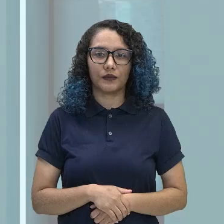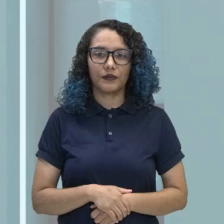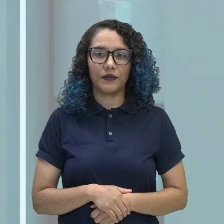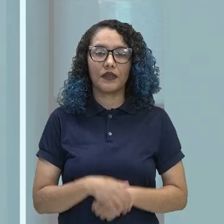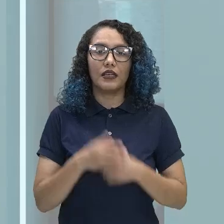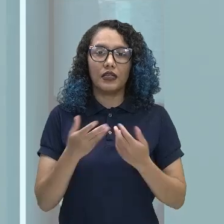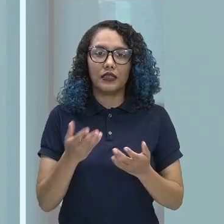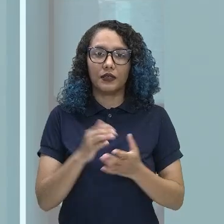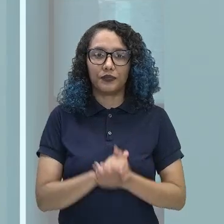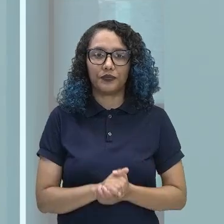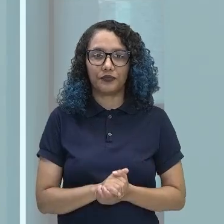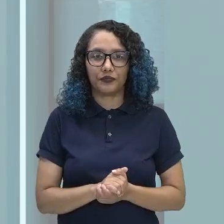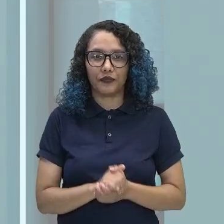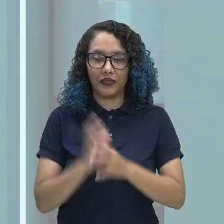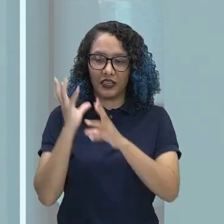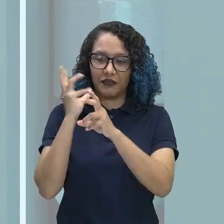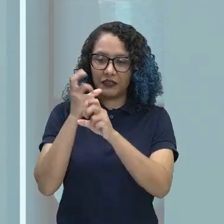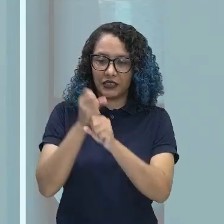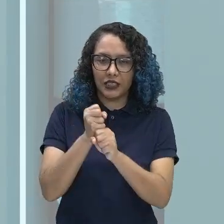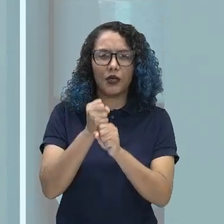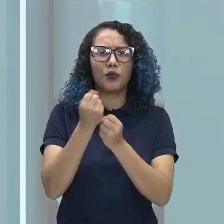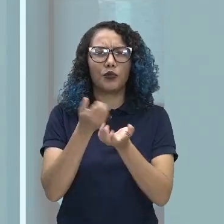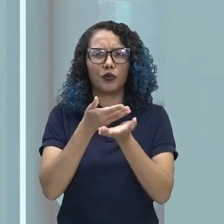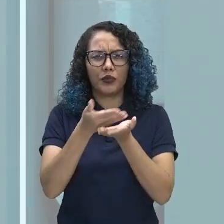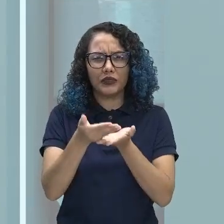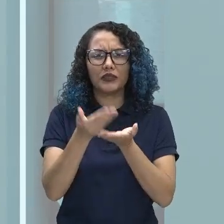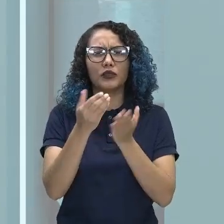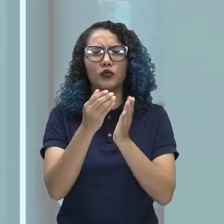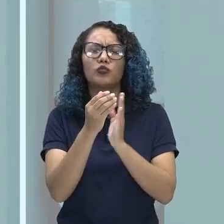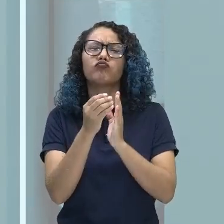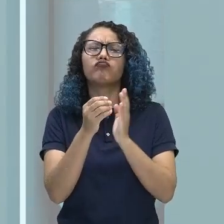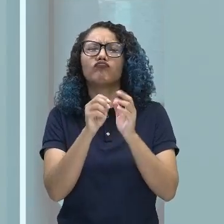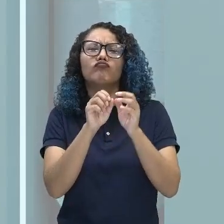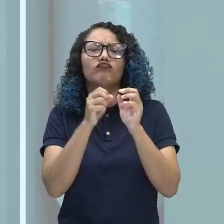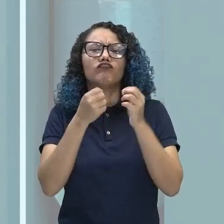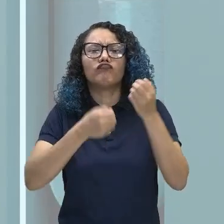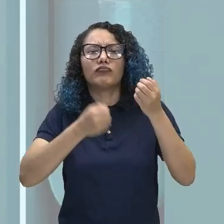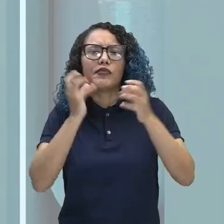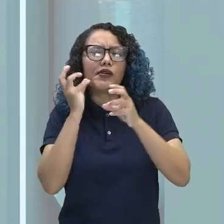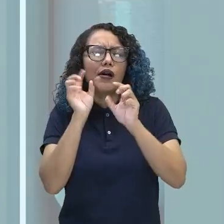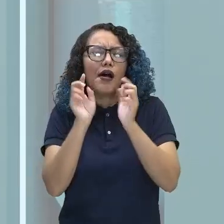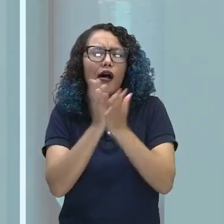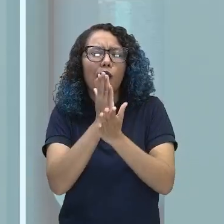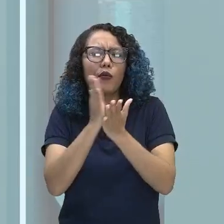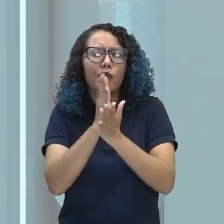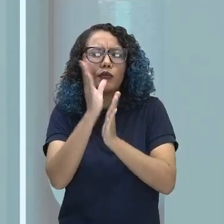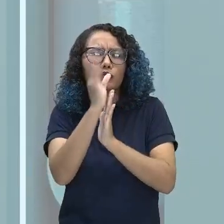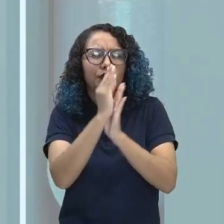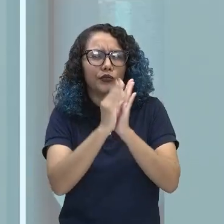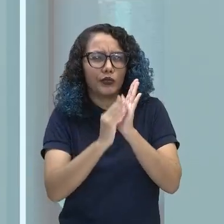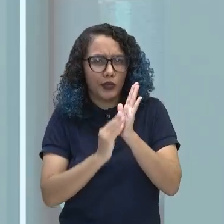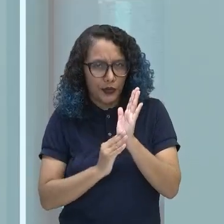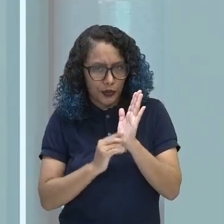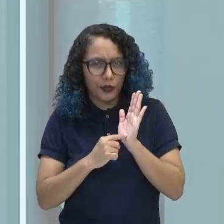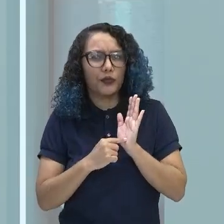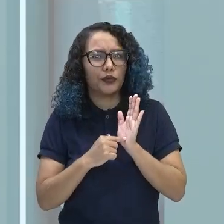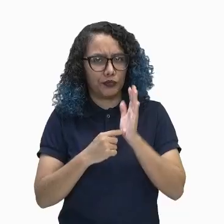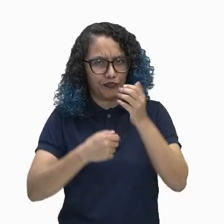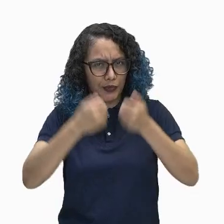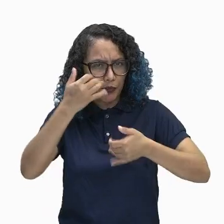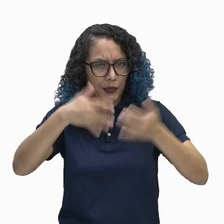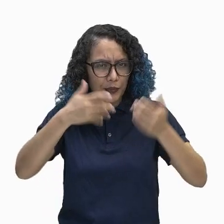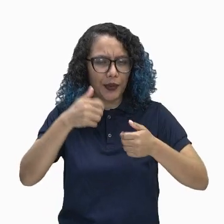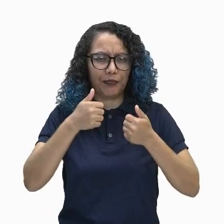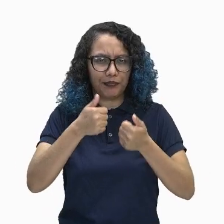Começamos a nossa revisão relembrando alguns conteúdos, então vamos ao primeiro ponto que vocês devem prestar bastante atenção,